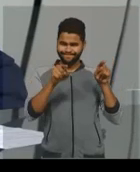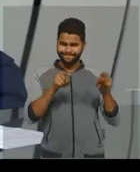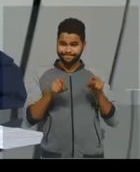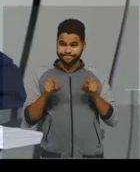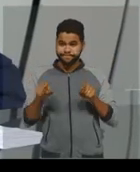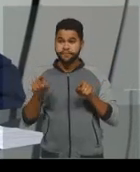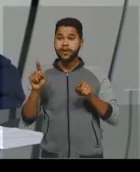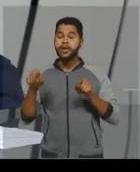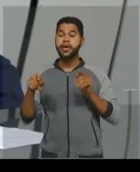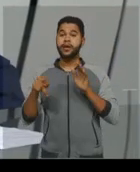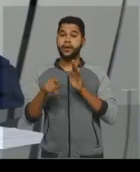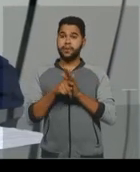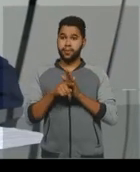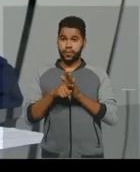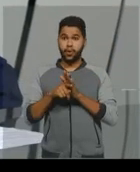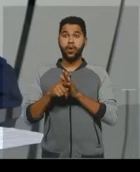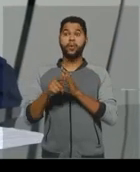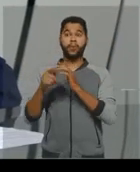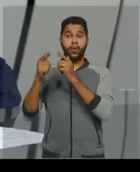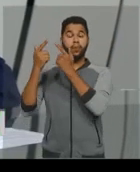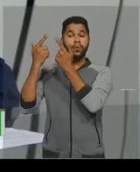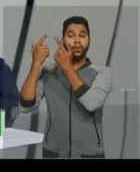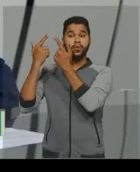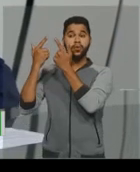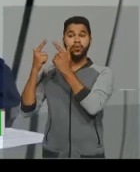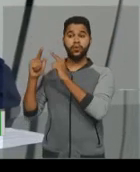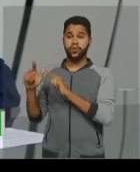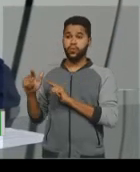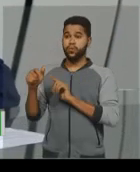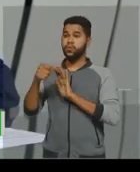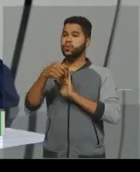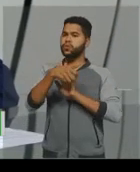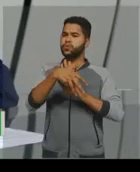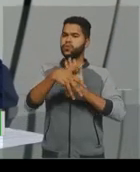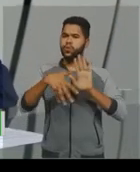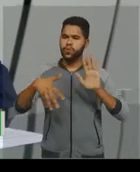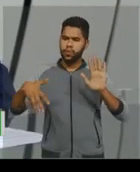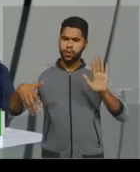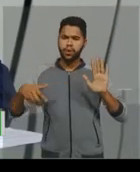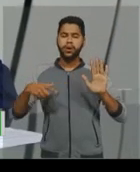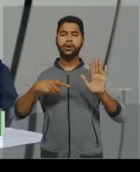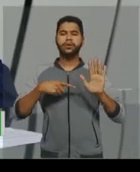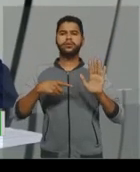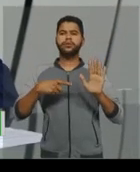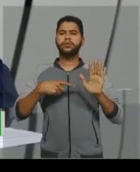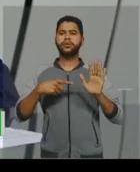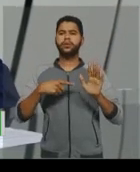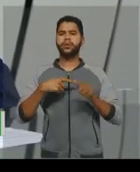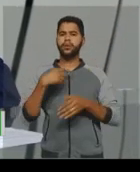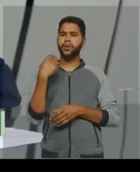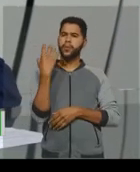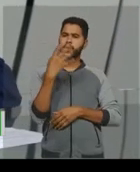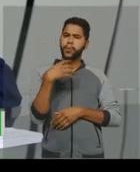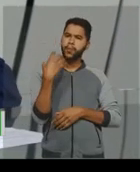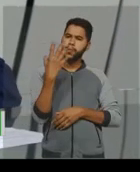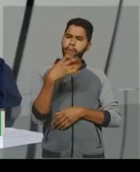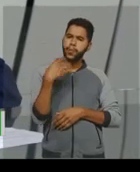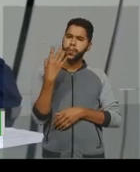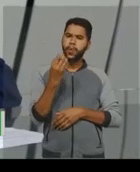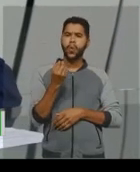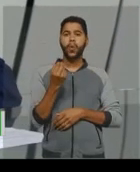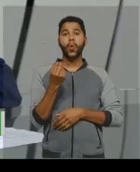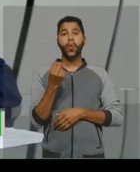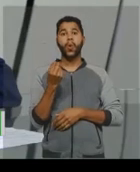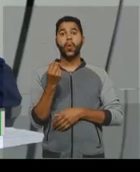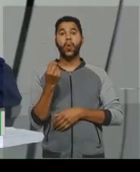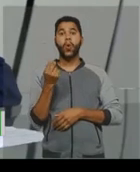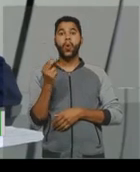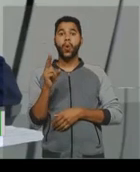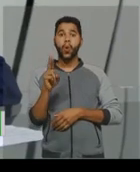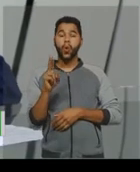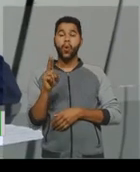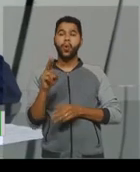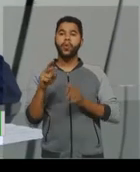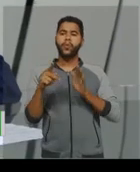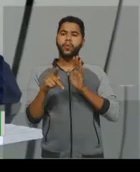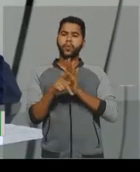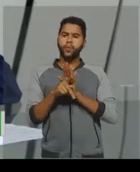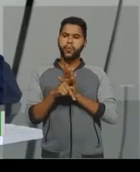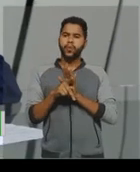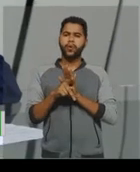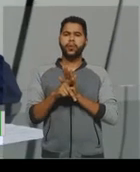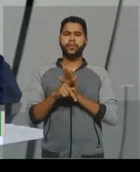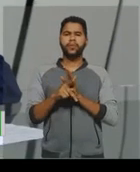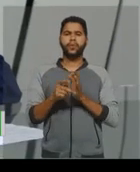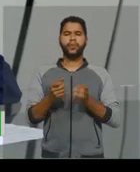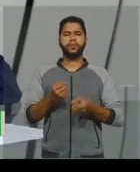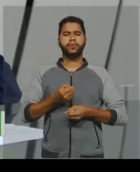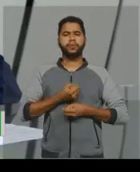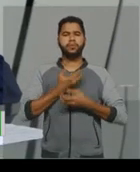uma figura de linguagem muito encontrada em músicas ou poesias. Então, quando você